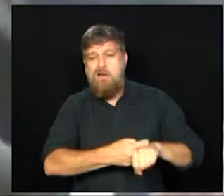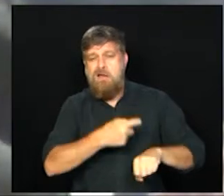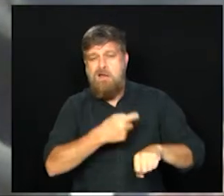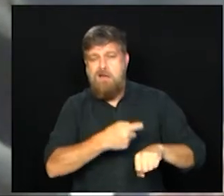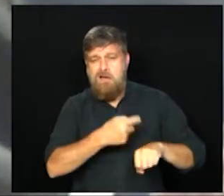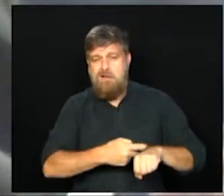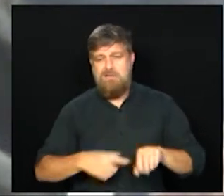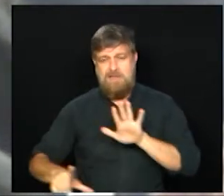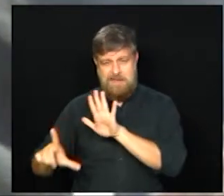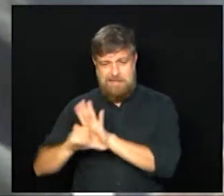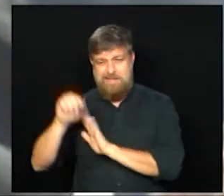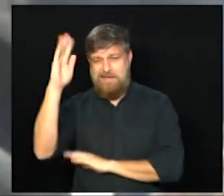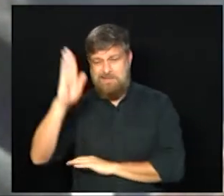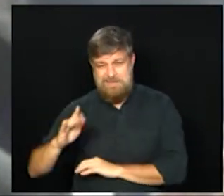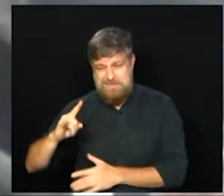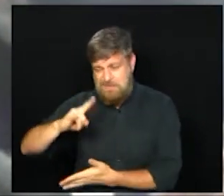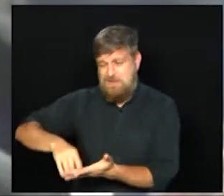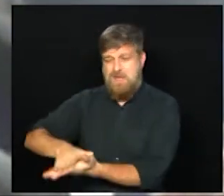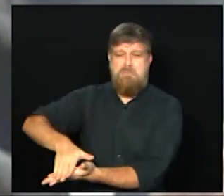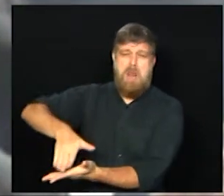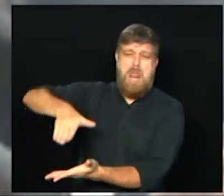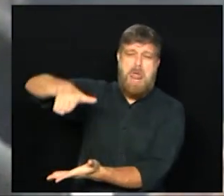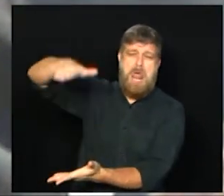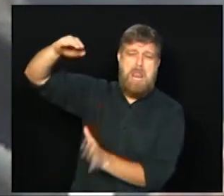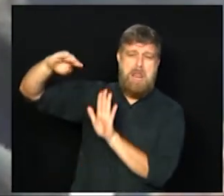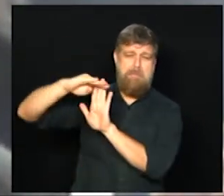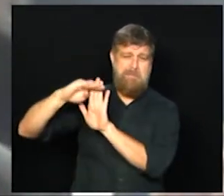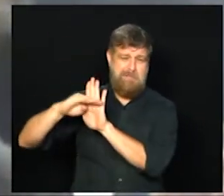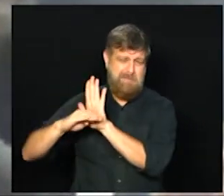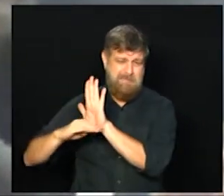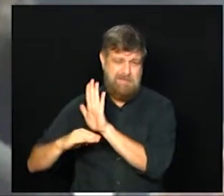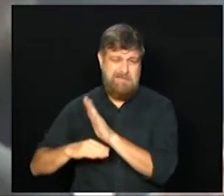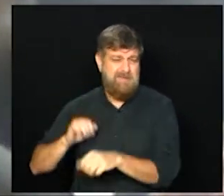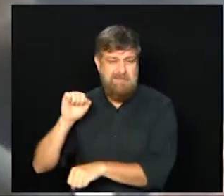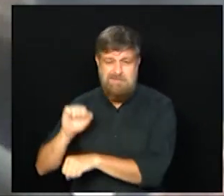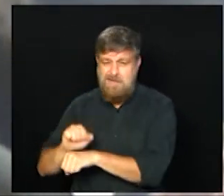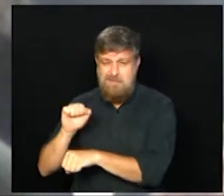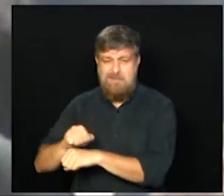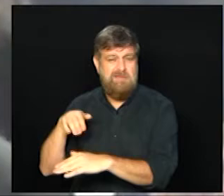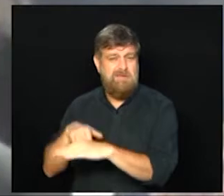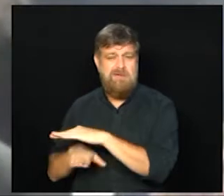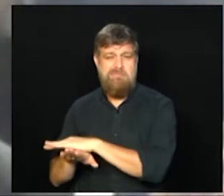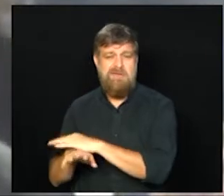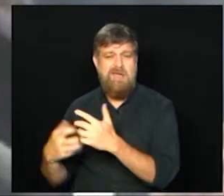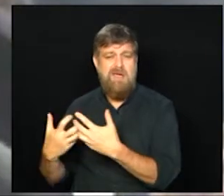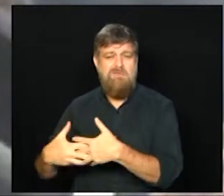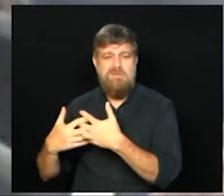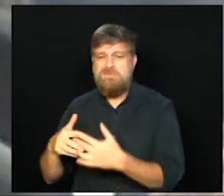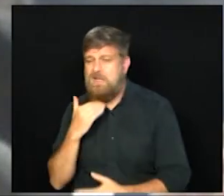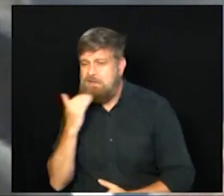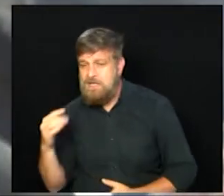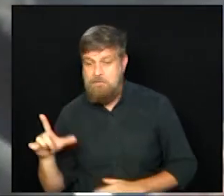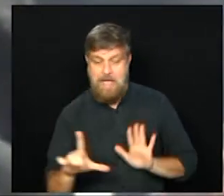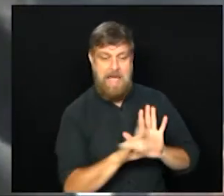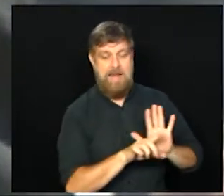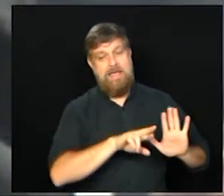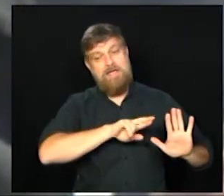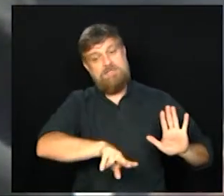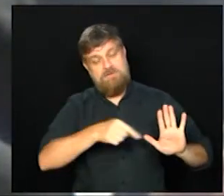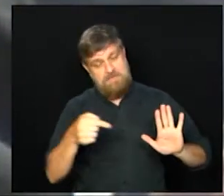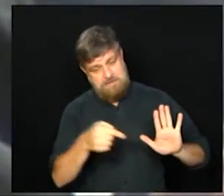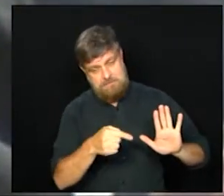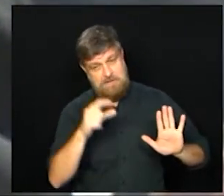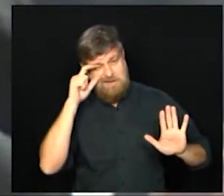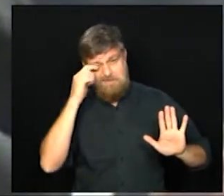leis no Brasil. O Brasil é um dos países que mais legislações tem, mas muitas das leis estão engavetadas. Mas por que a Lei Maria da Penha não? Exatamente por